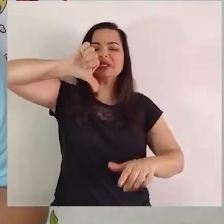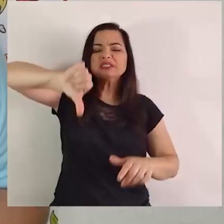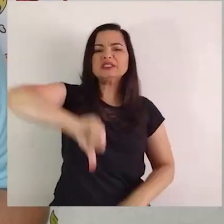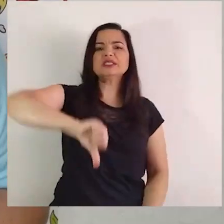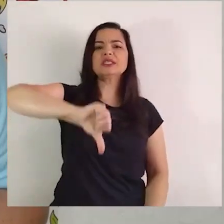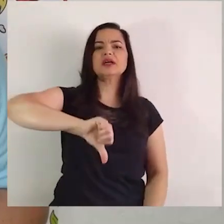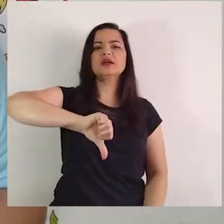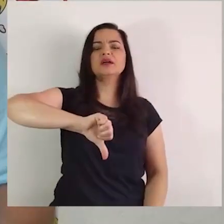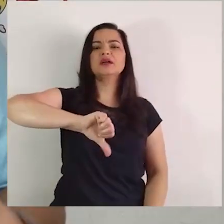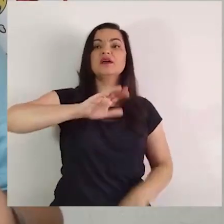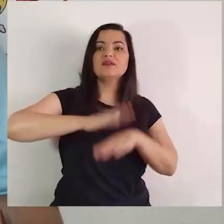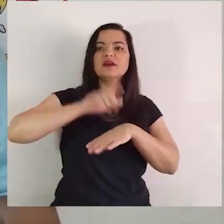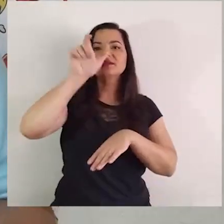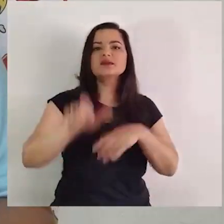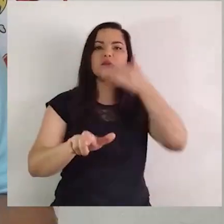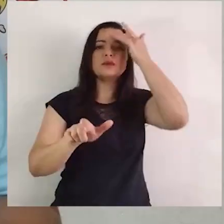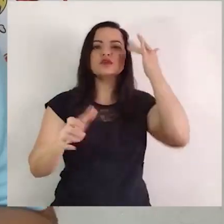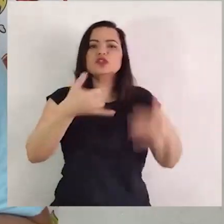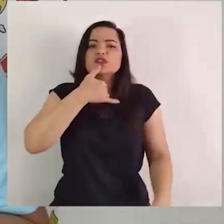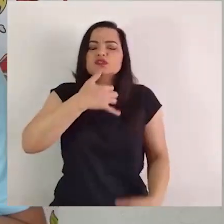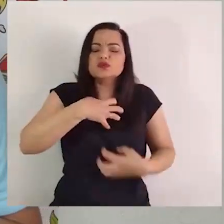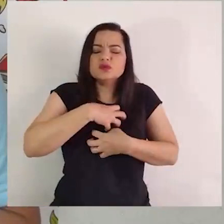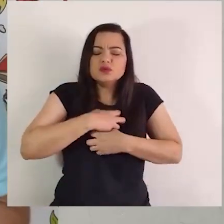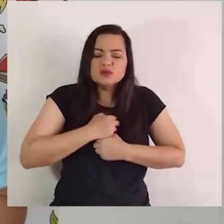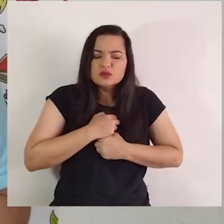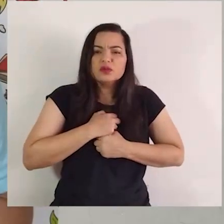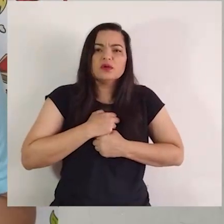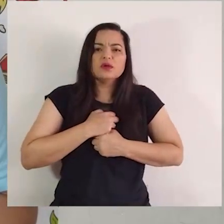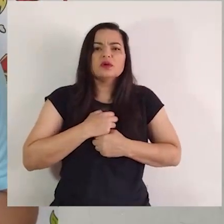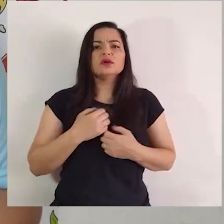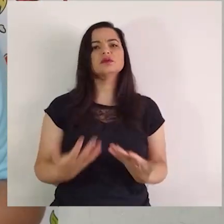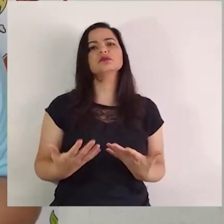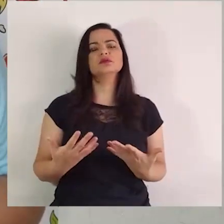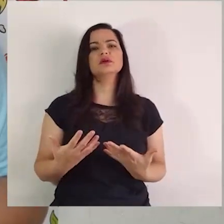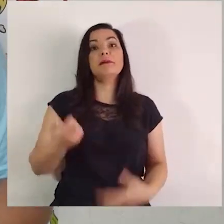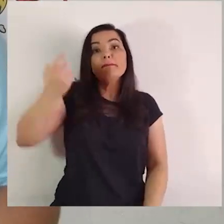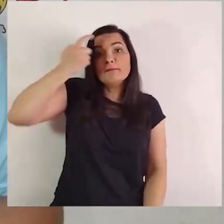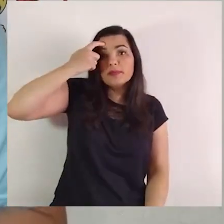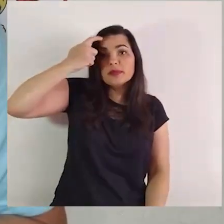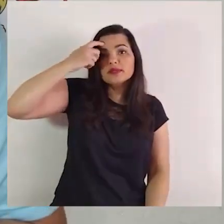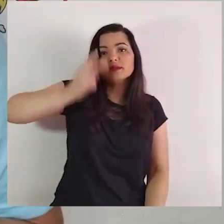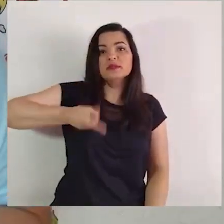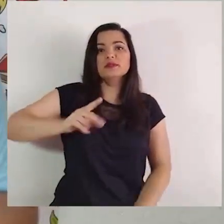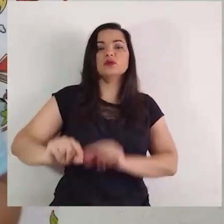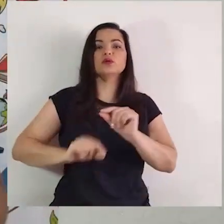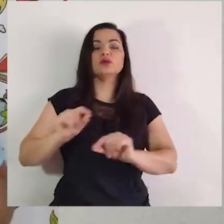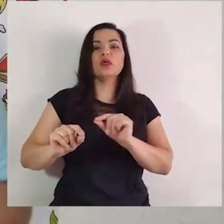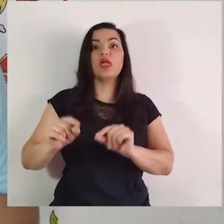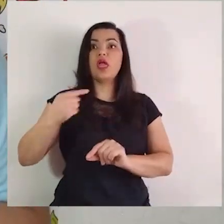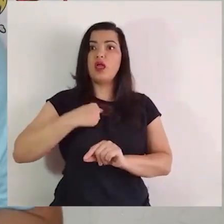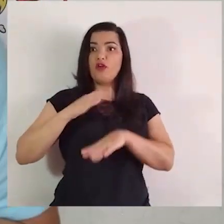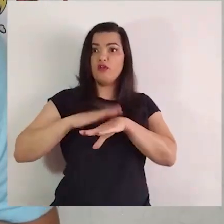muito negativa, entristecer muito essas pessoas. Então, sempre pensem que eu não